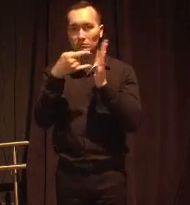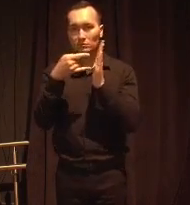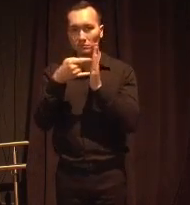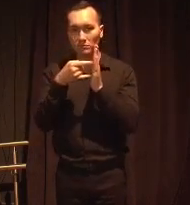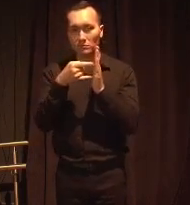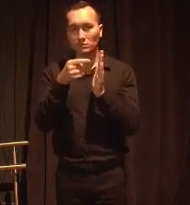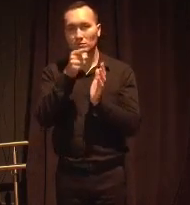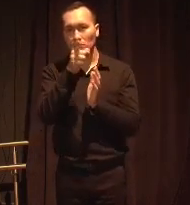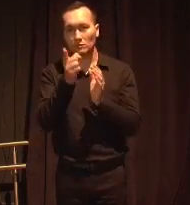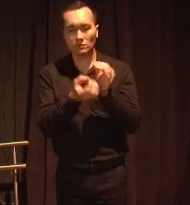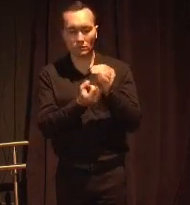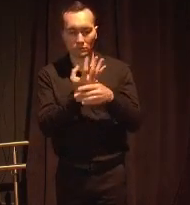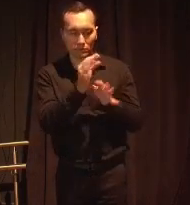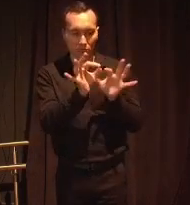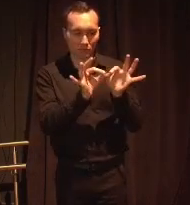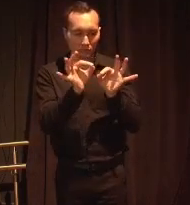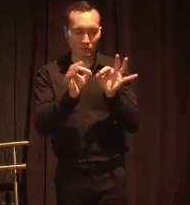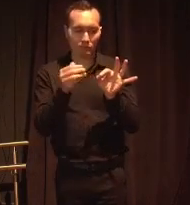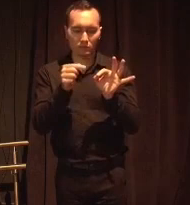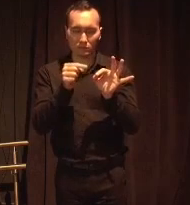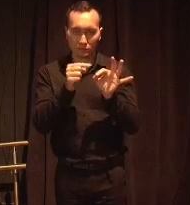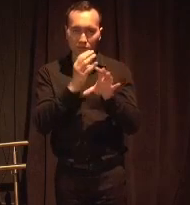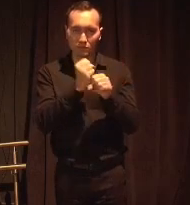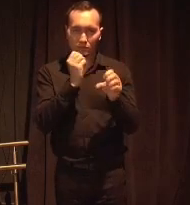desenvolver algo que traga resultado,